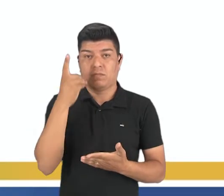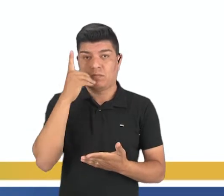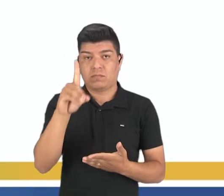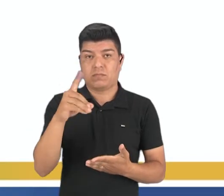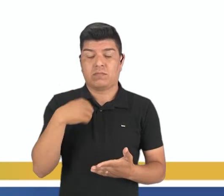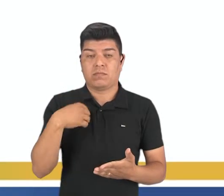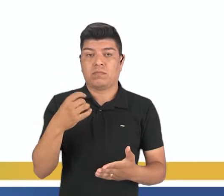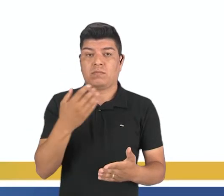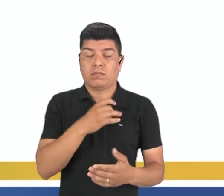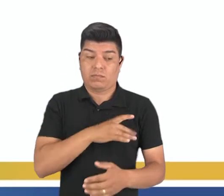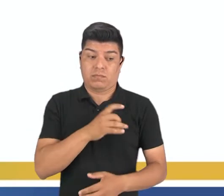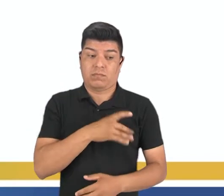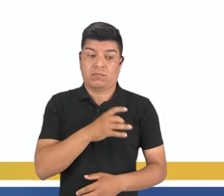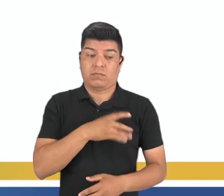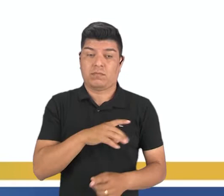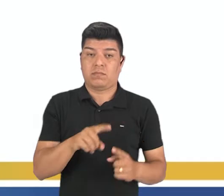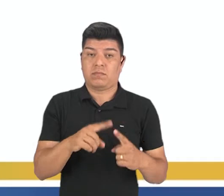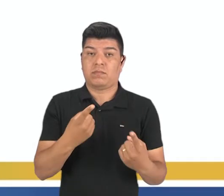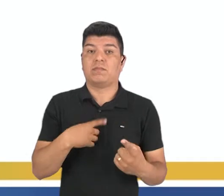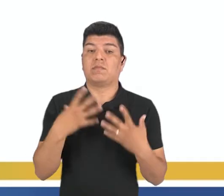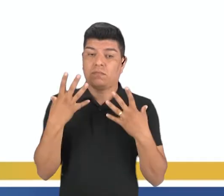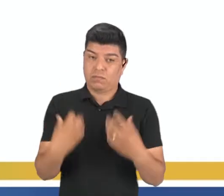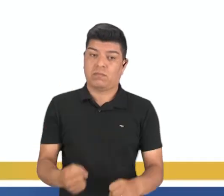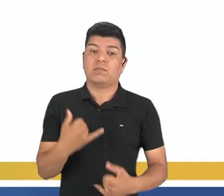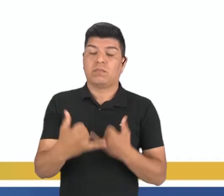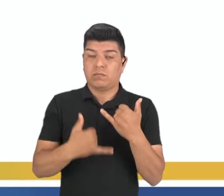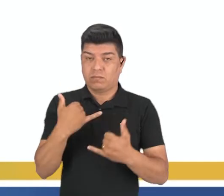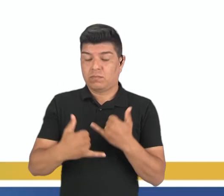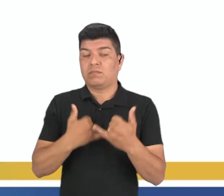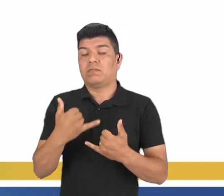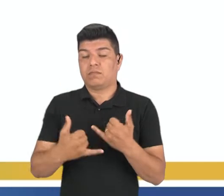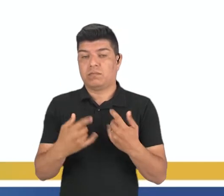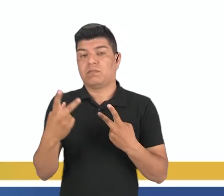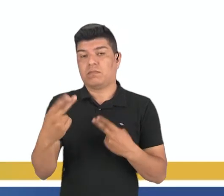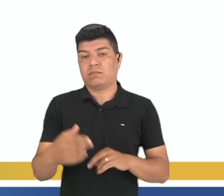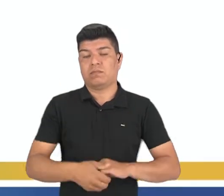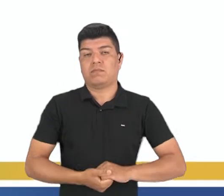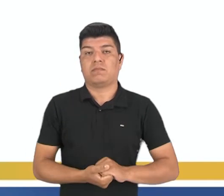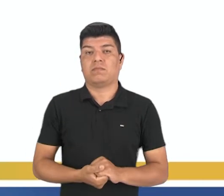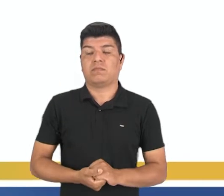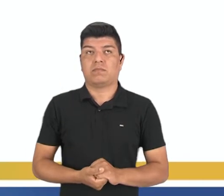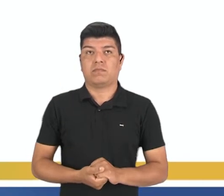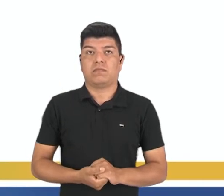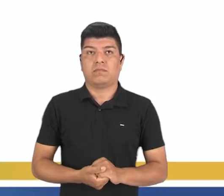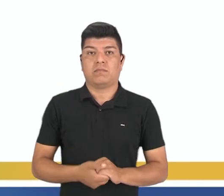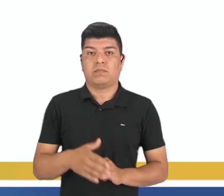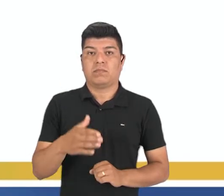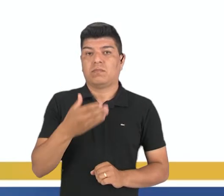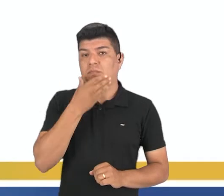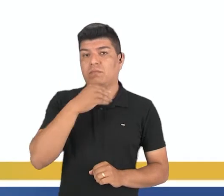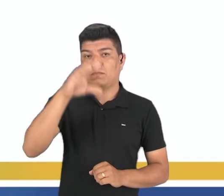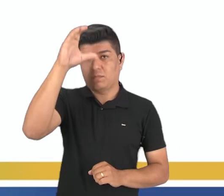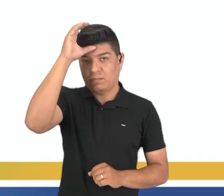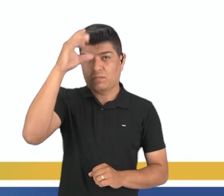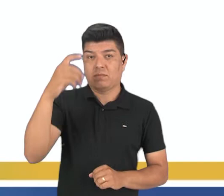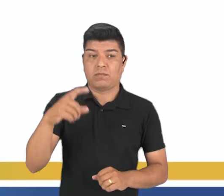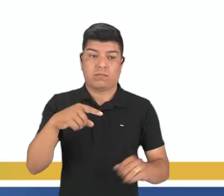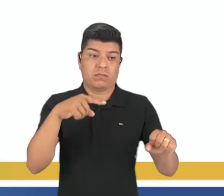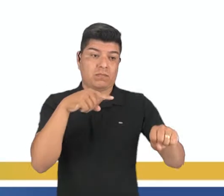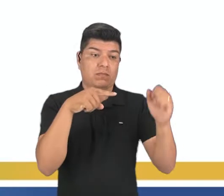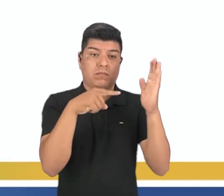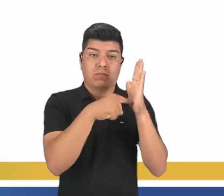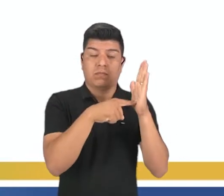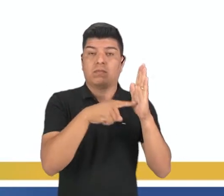e estava com medo, mas concordou em brincar assim mesmo. Meu tio ligou a roda gigante e